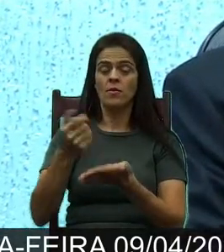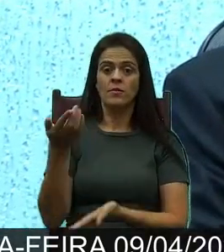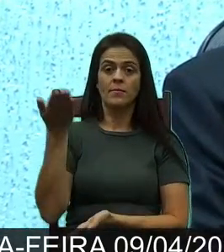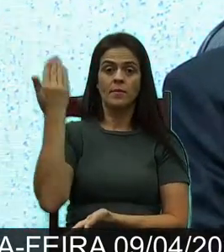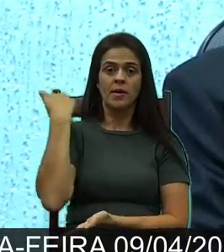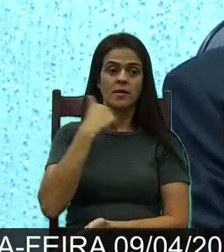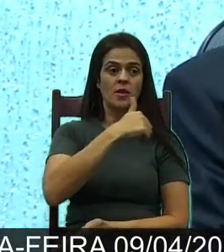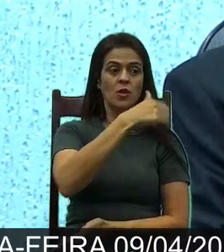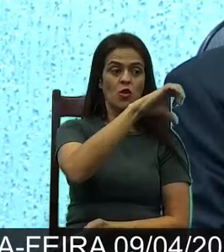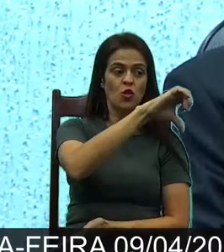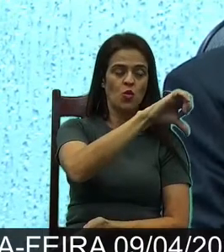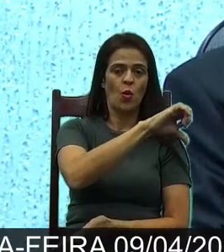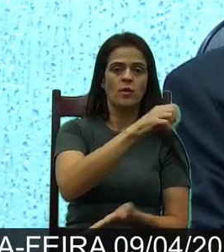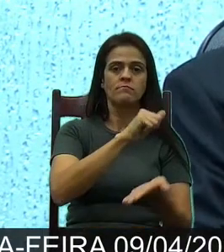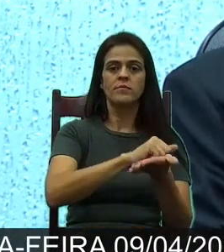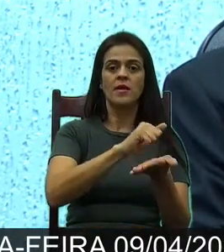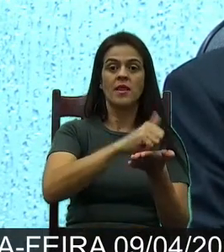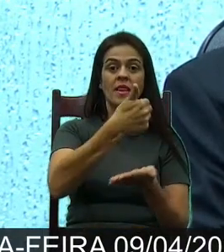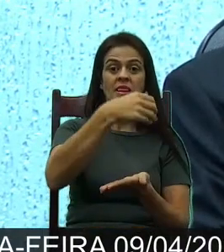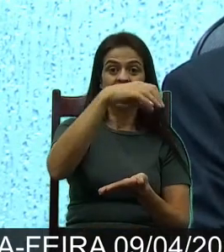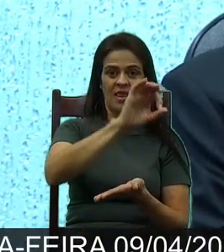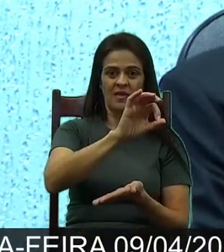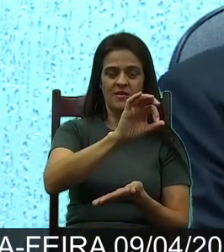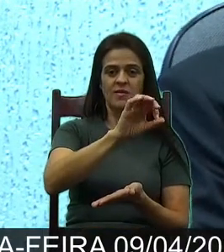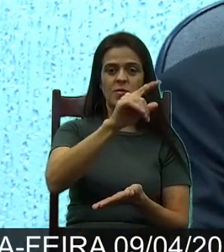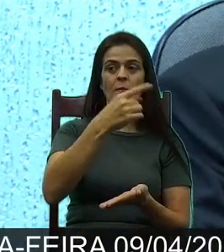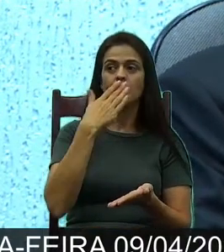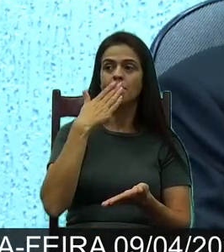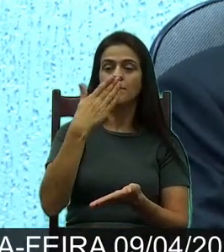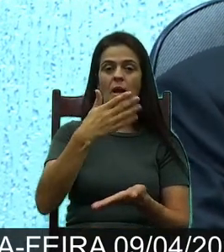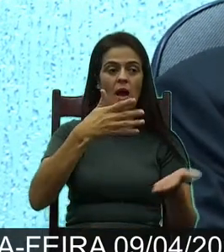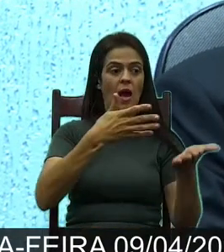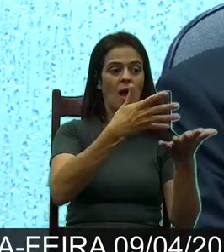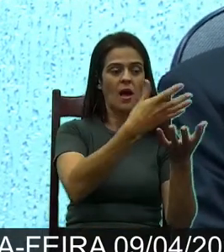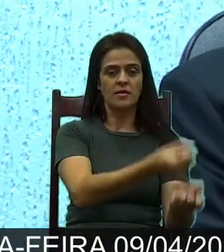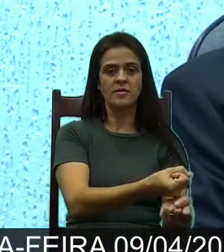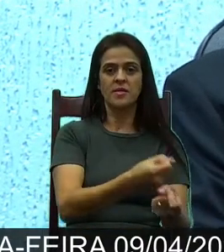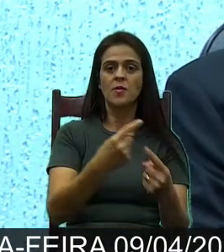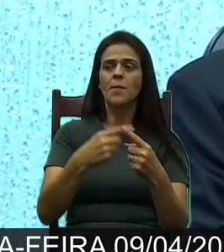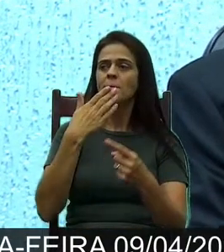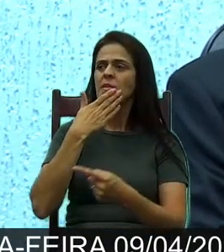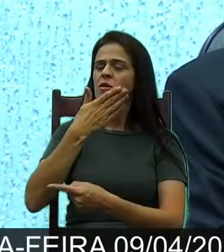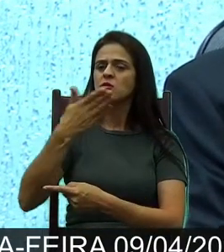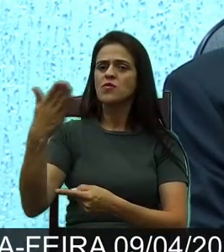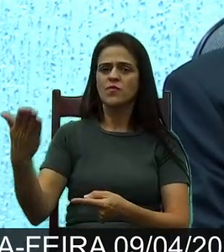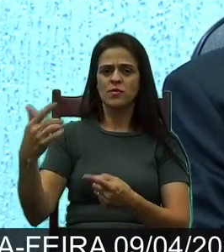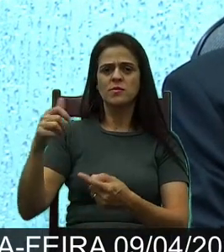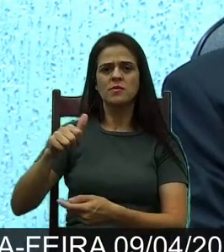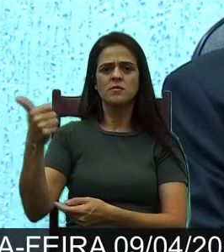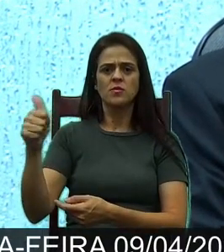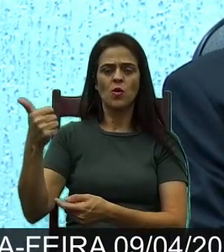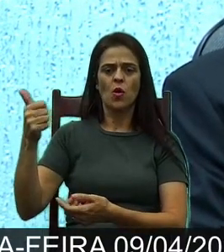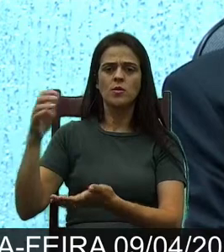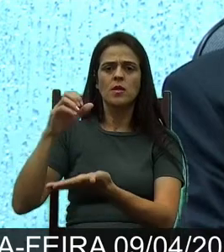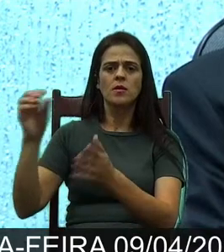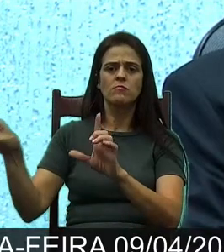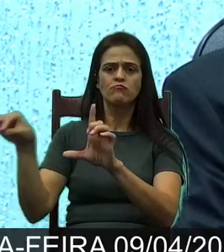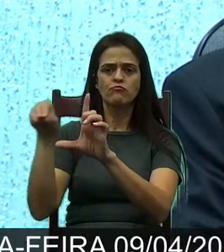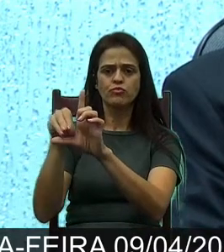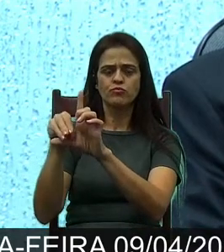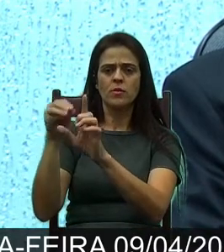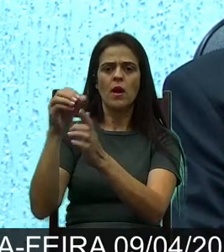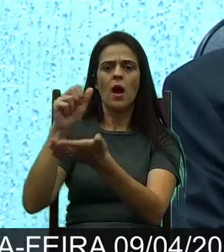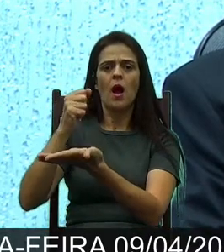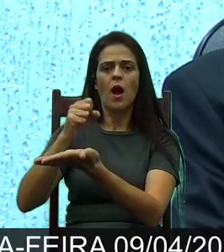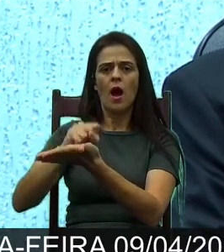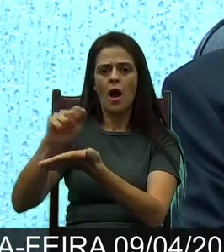e 10ª sessões ordinárias de 2024. Publique-se a ata da 11ª sessão ordinária de 2024. Abre-se o prazo de 72 horas para